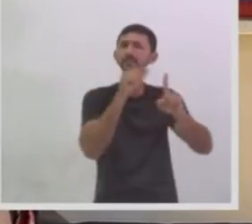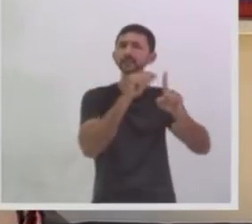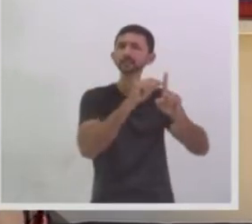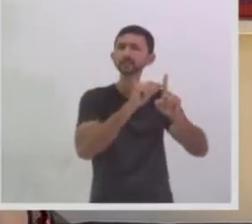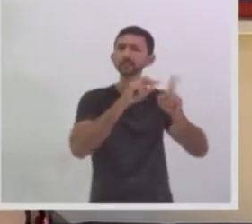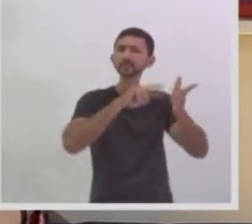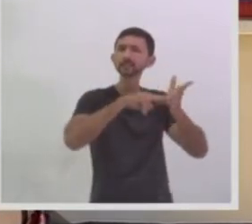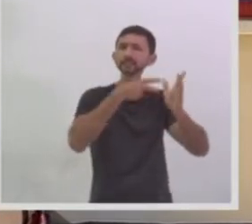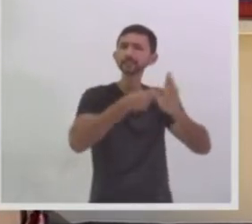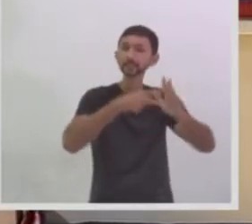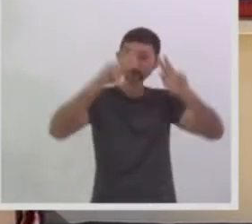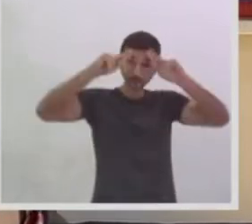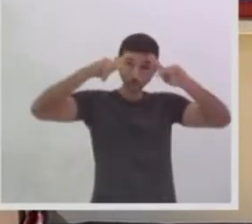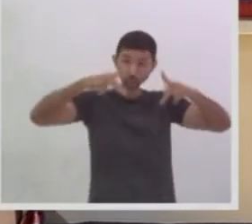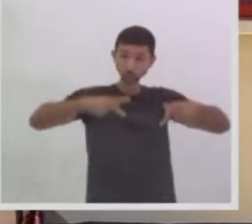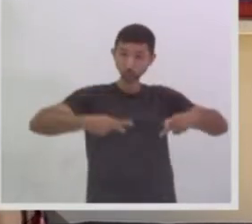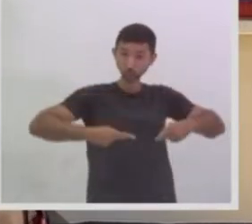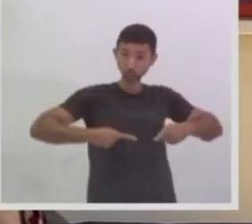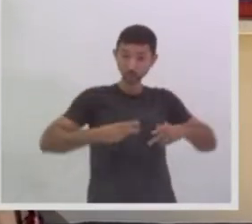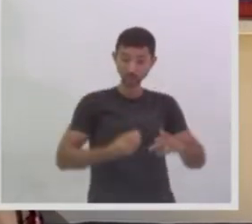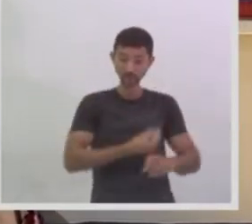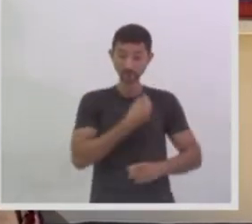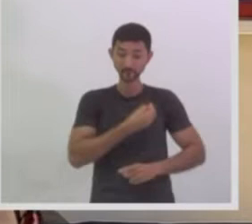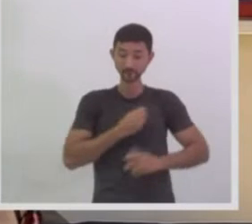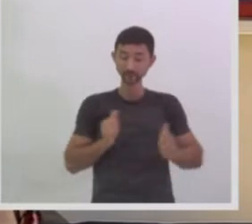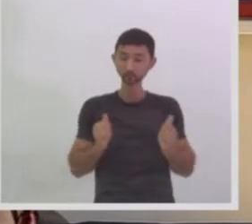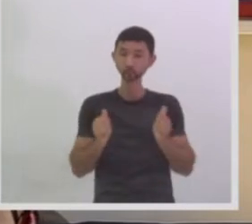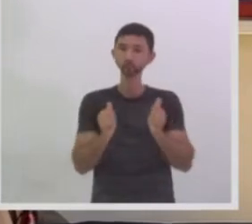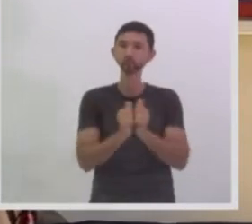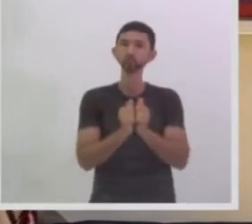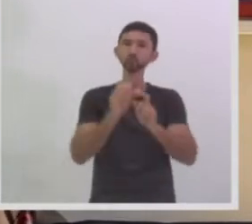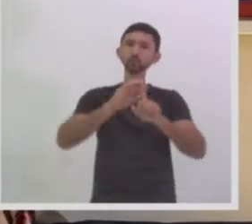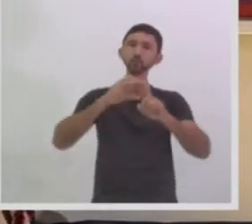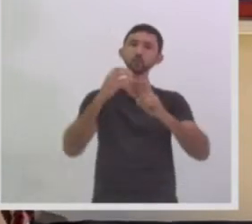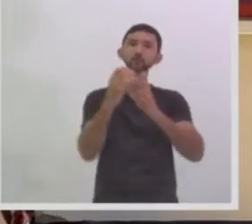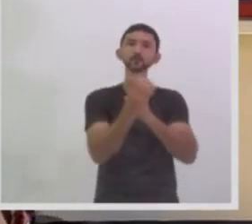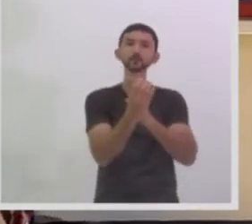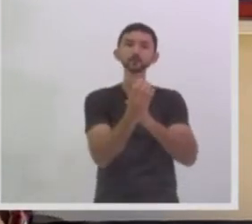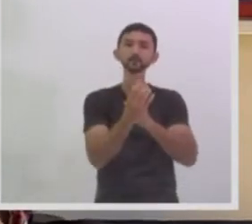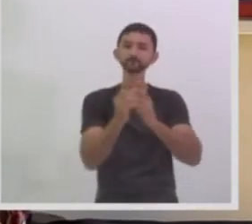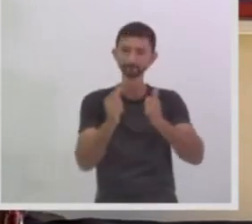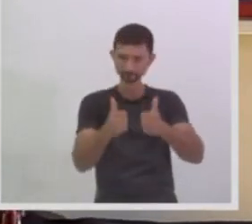você, vivendo junto, em comunidade. Ok? Vamos lá, continuar?